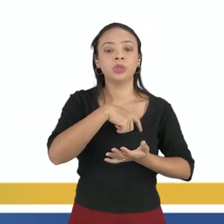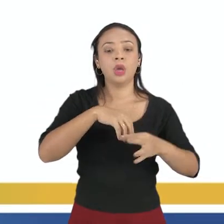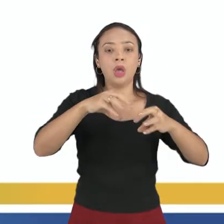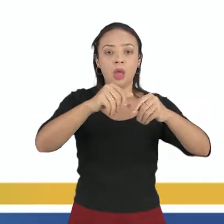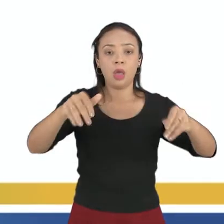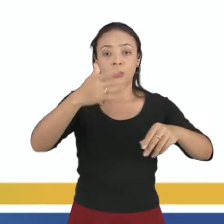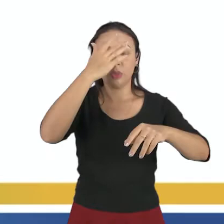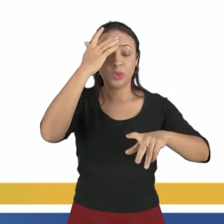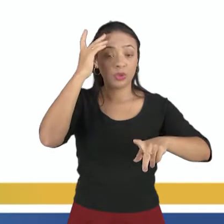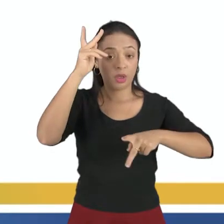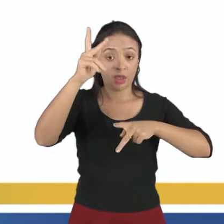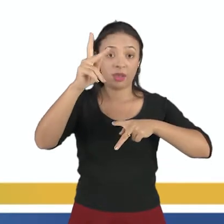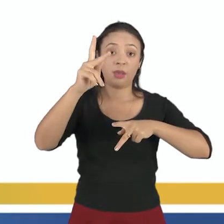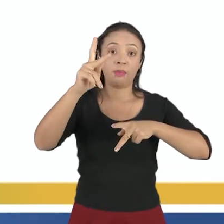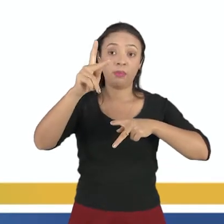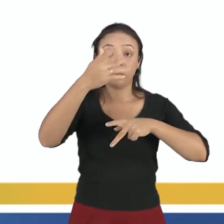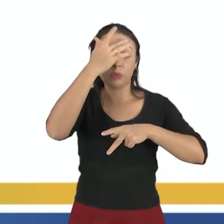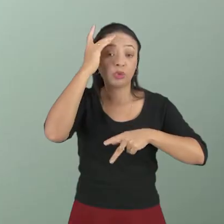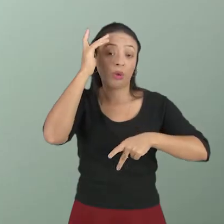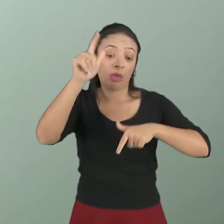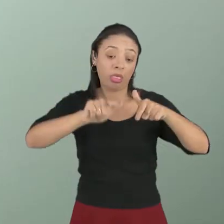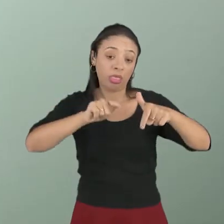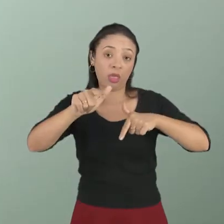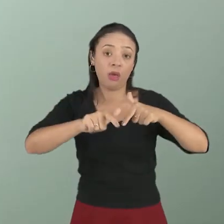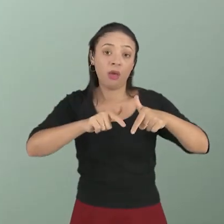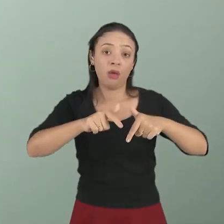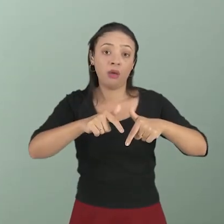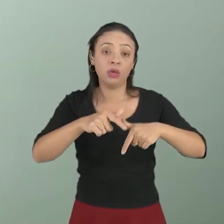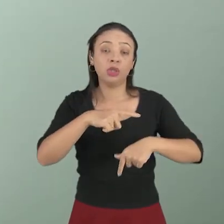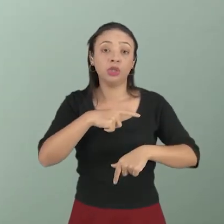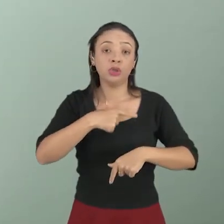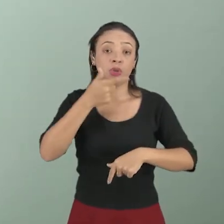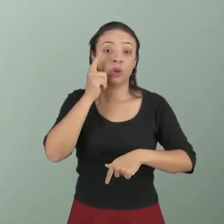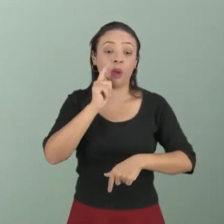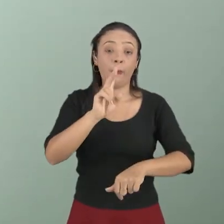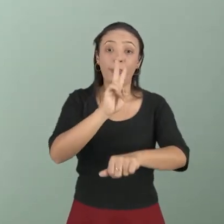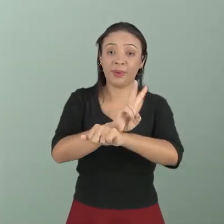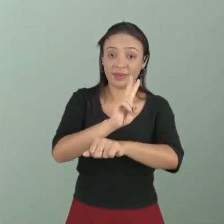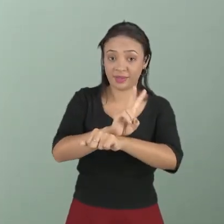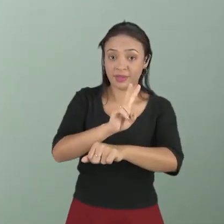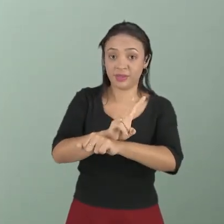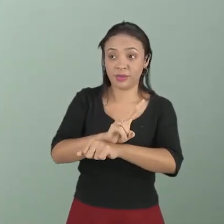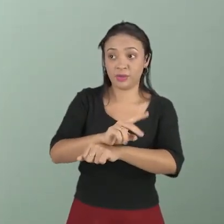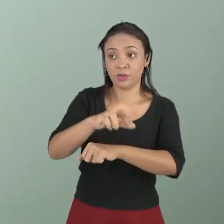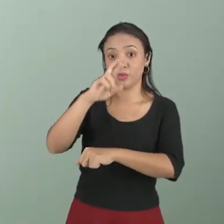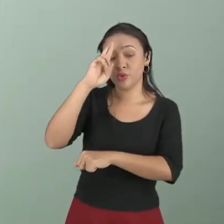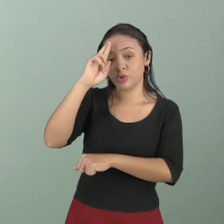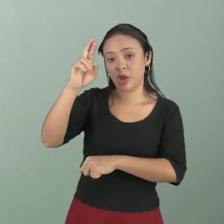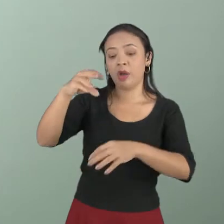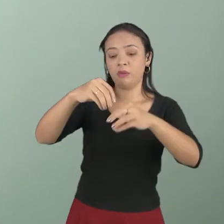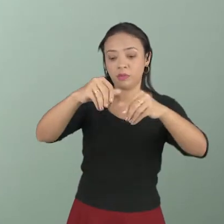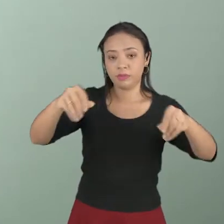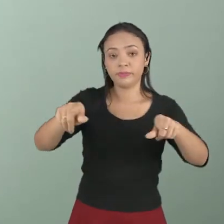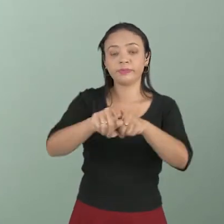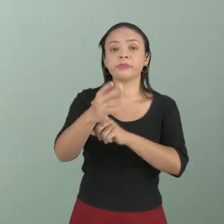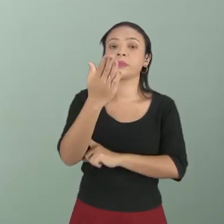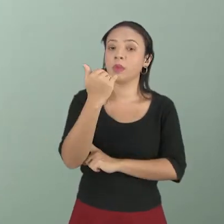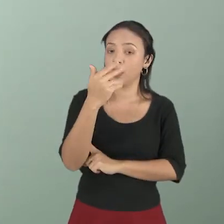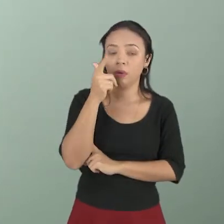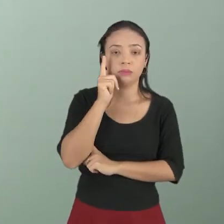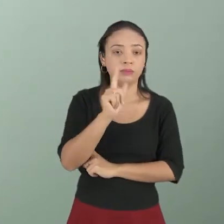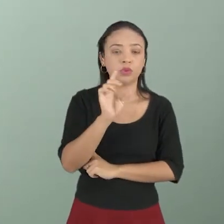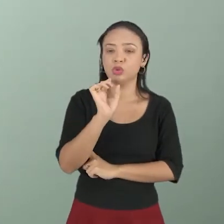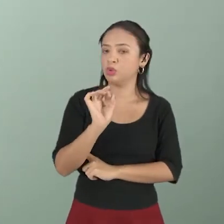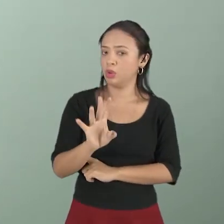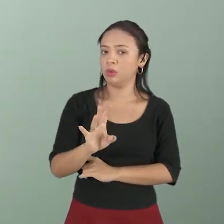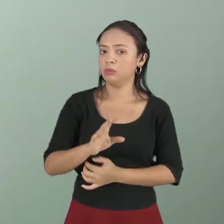pessoas que trabalhavam para eles ganhavam em troca proteção daquele dono de terra e alimentação,